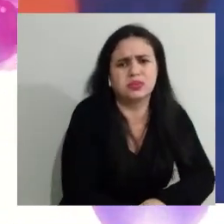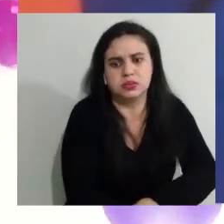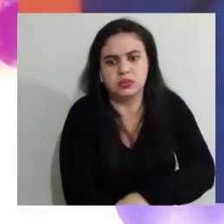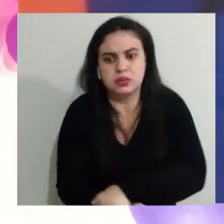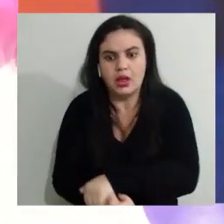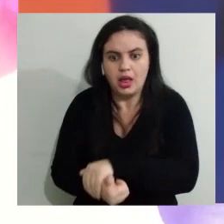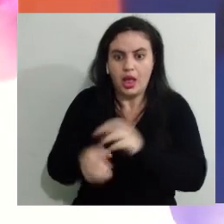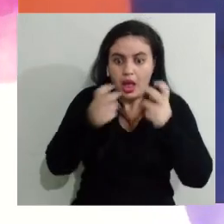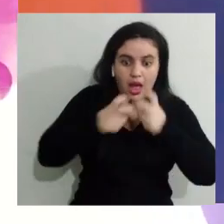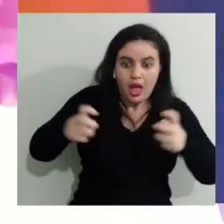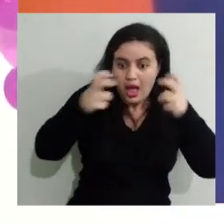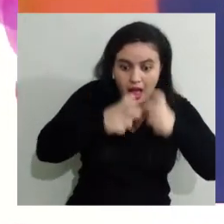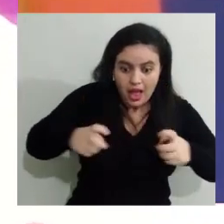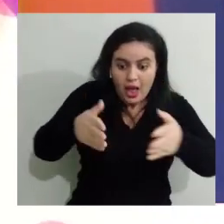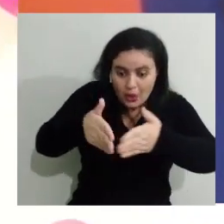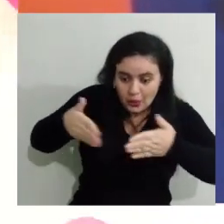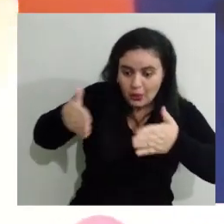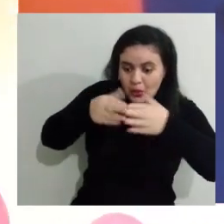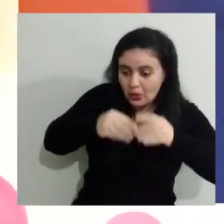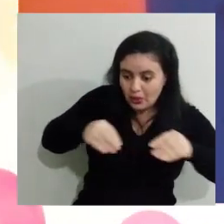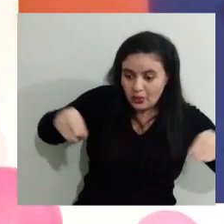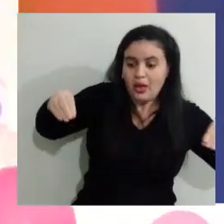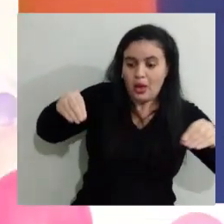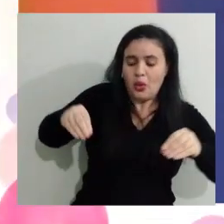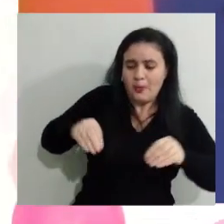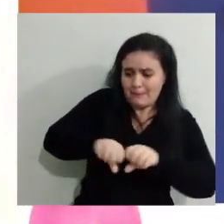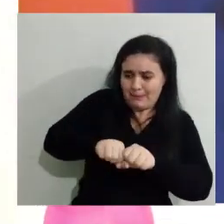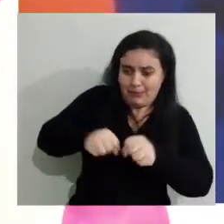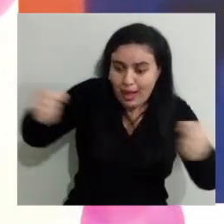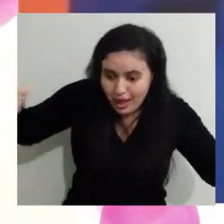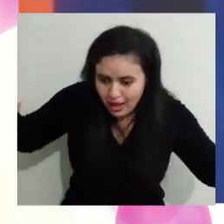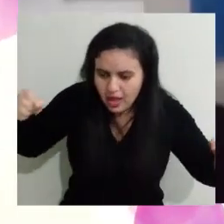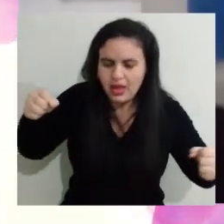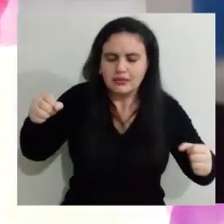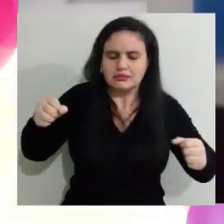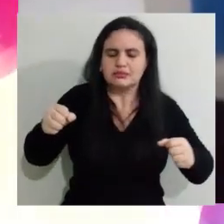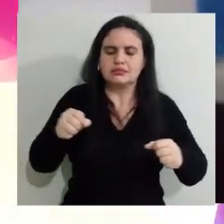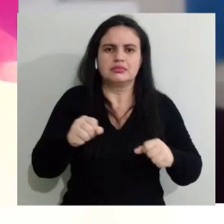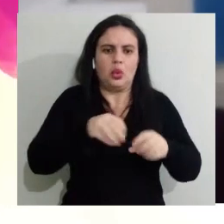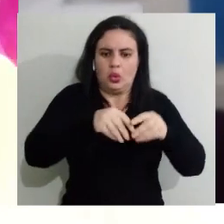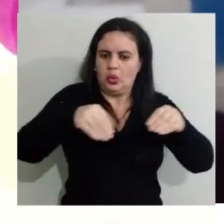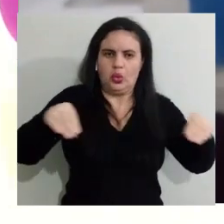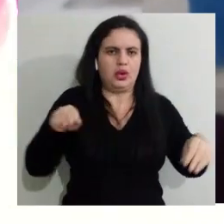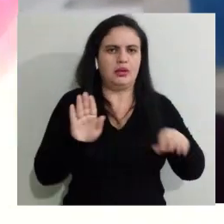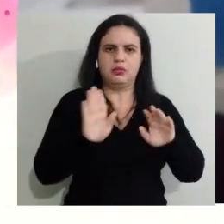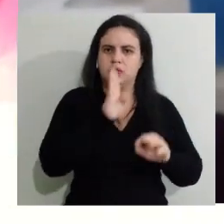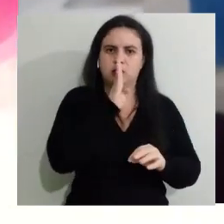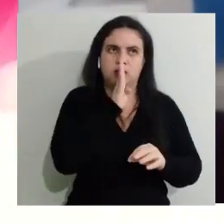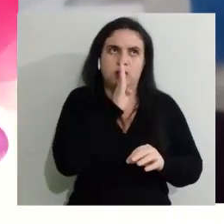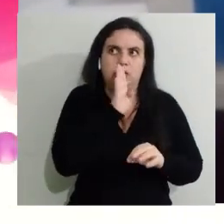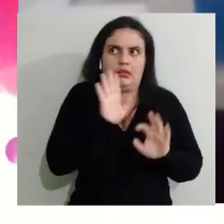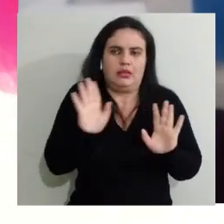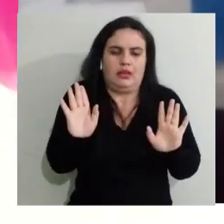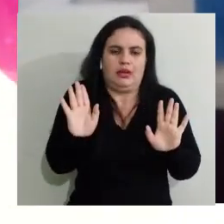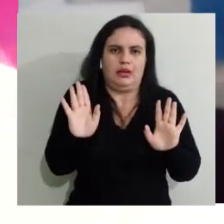E ela gritou: Sai de baixo, terra, senão vou te arrebentar. Mas a terra nem se